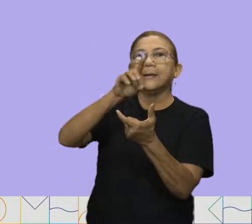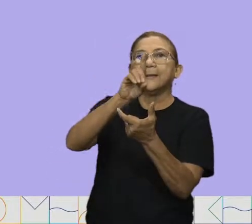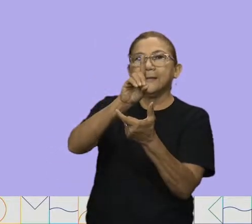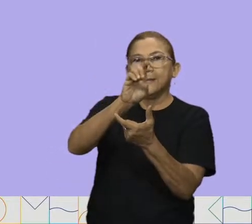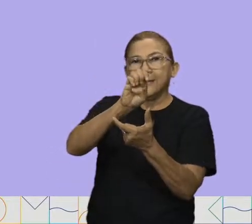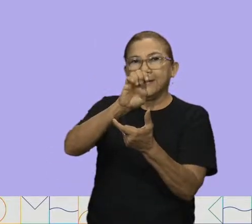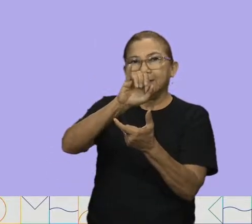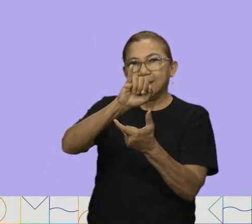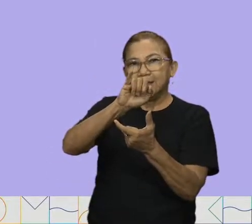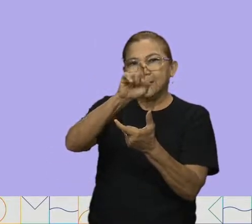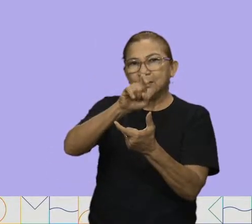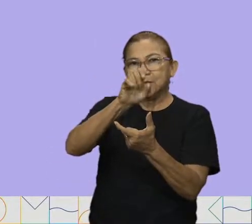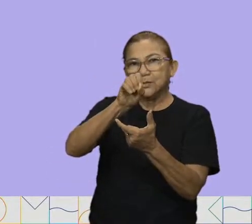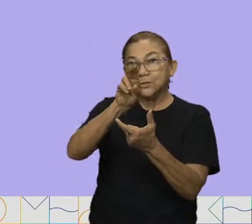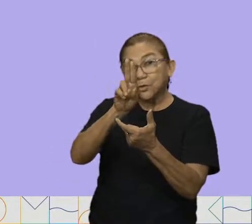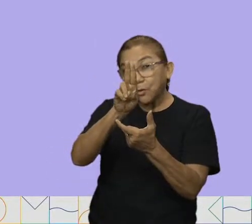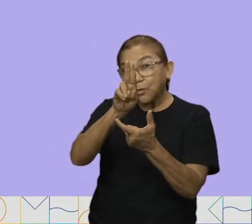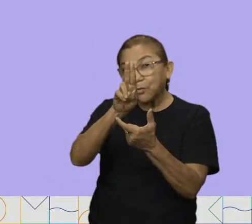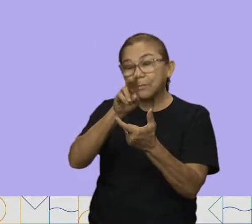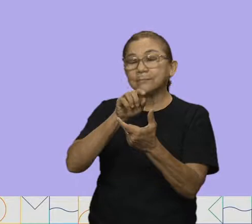Maria, soube,